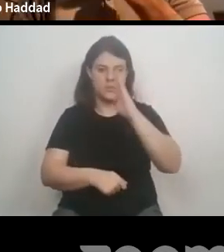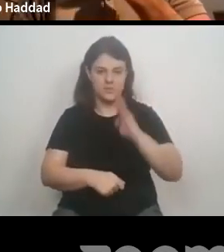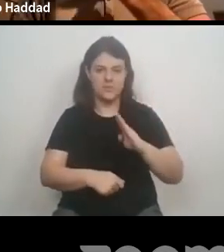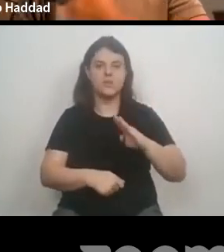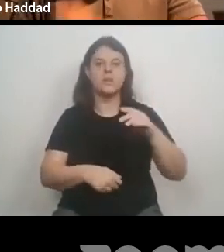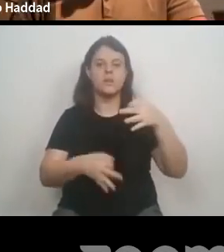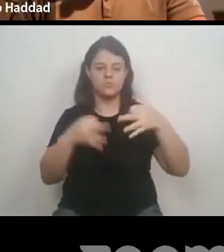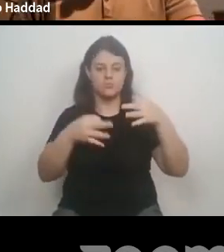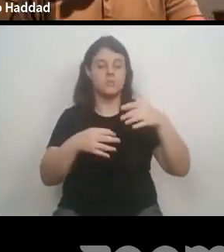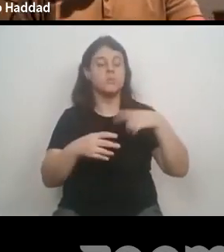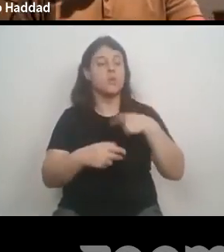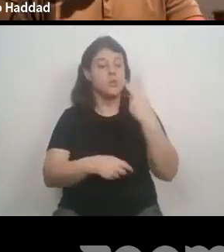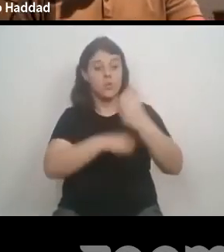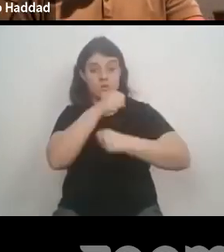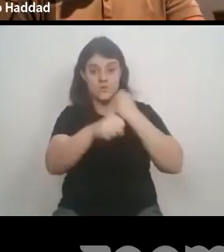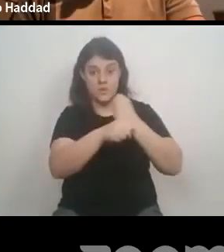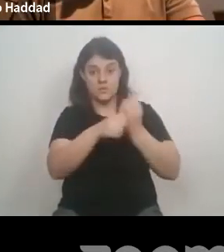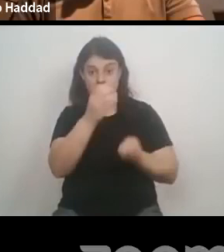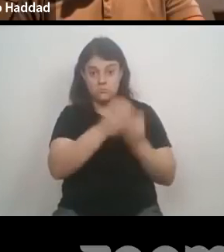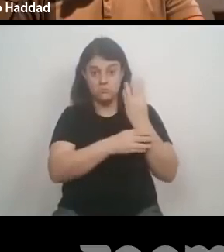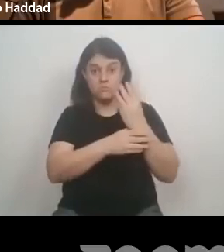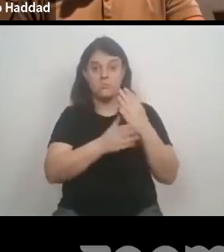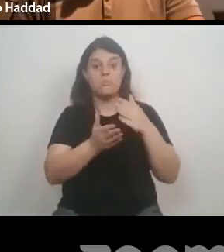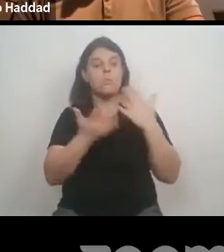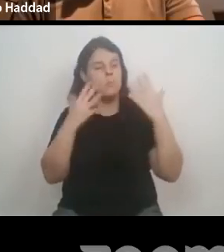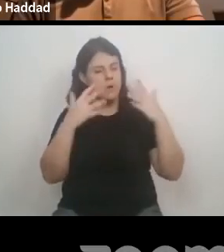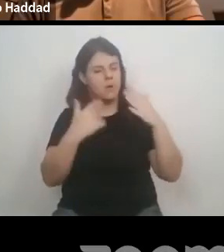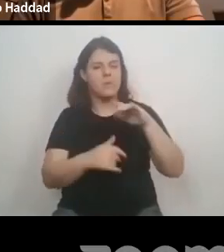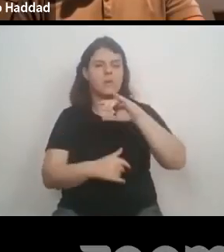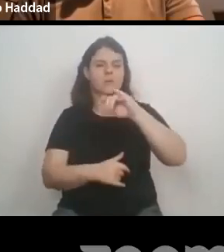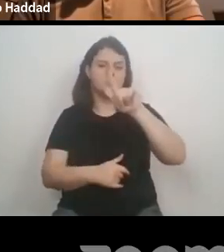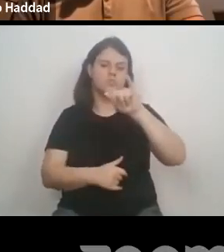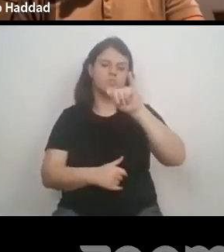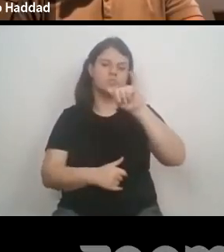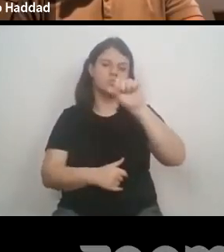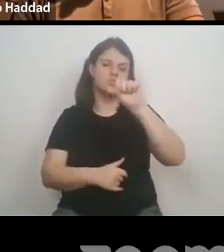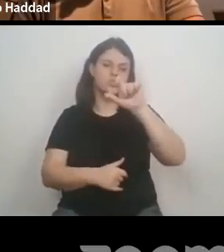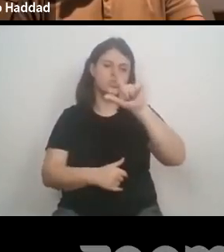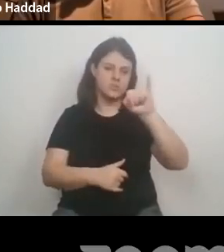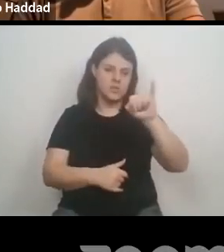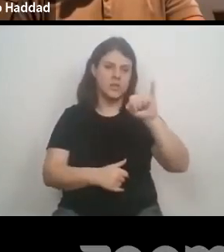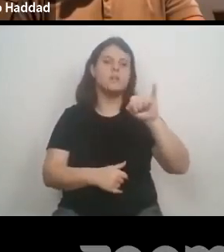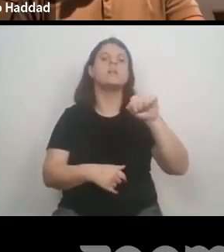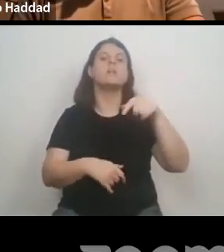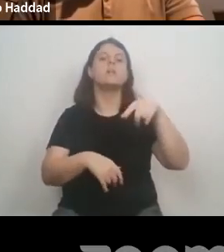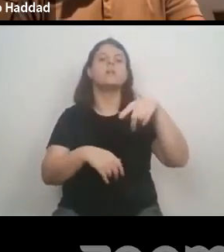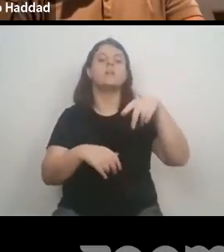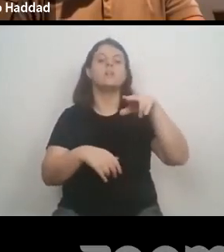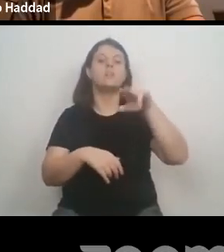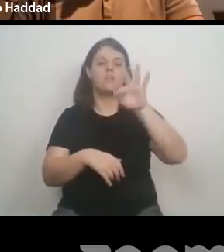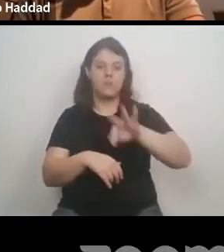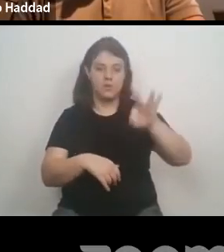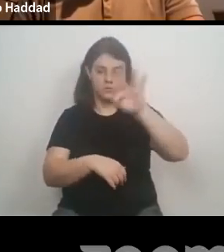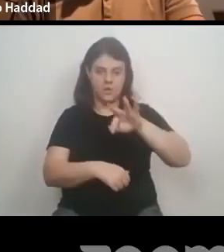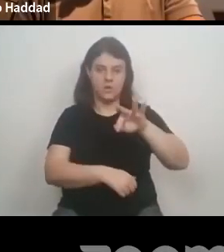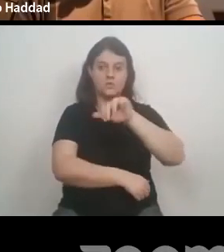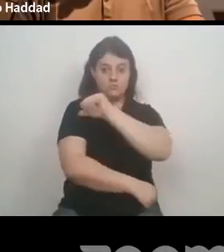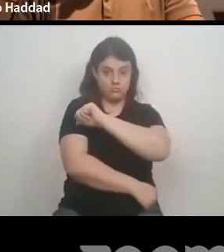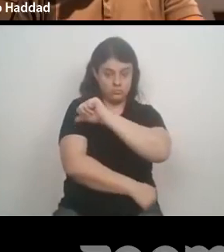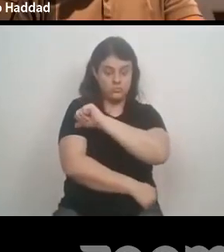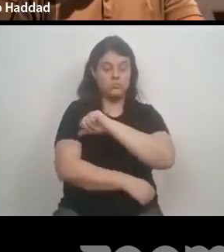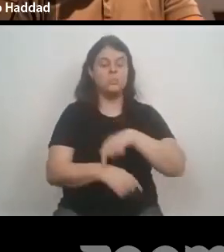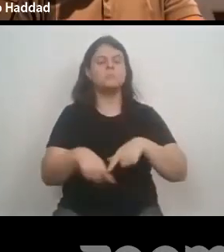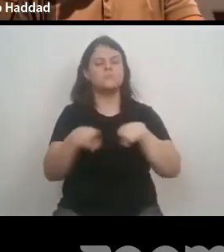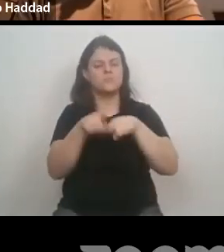2 anos agora. Queria parabenizar as figuras da Gisele Citadino, querida professora da Universidade Federal do Rio, Carol Proner, também está nos